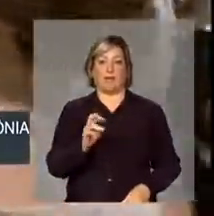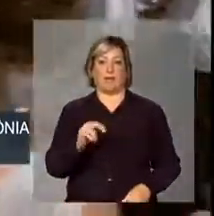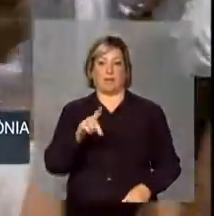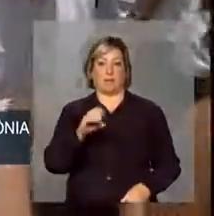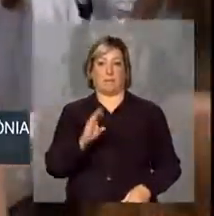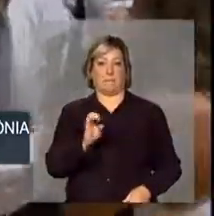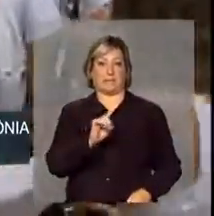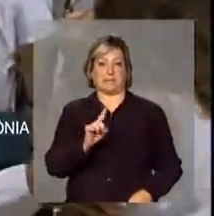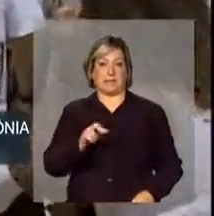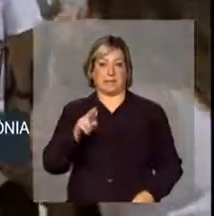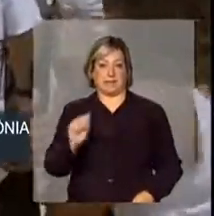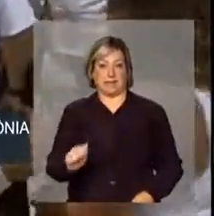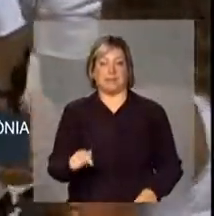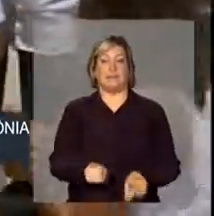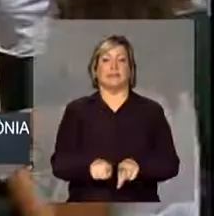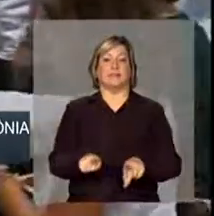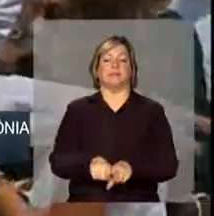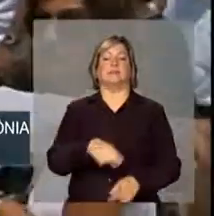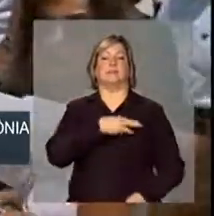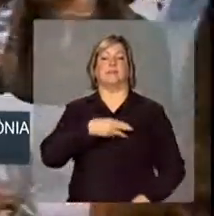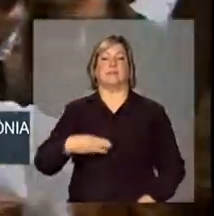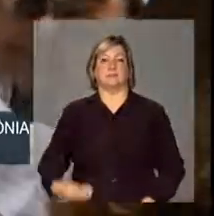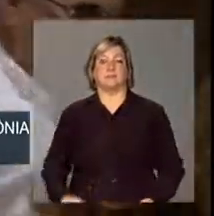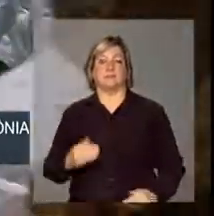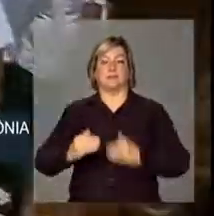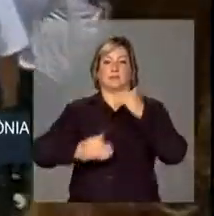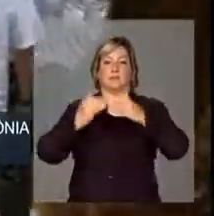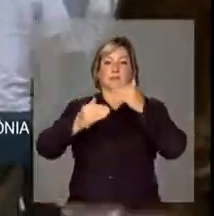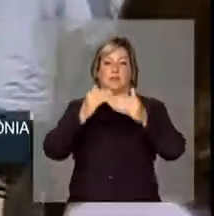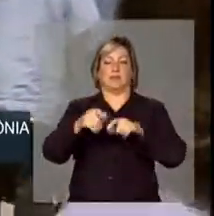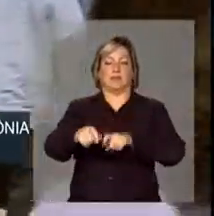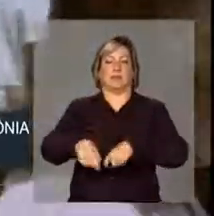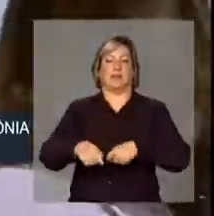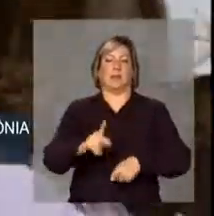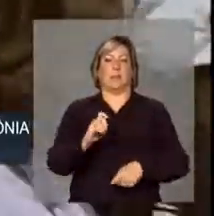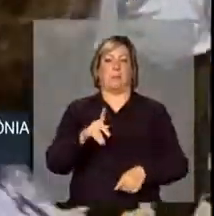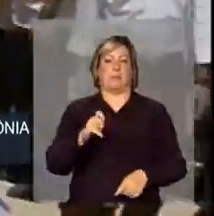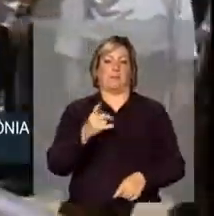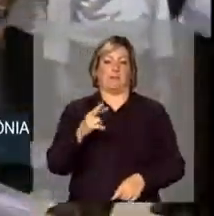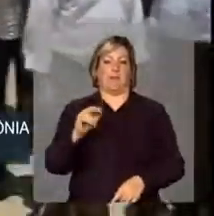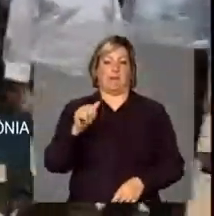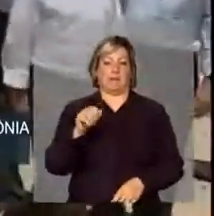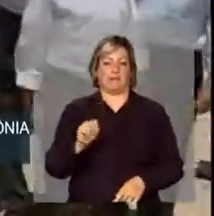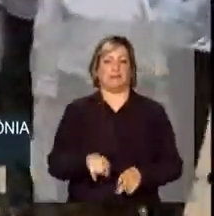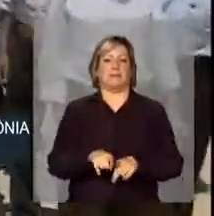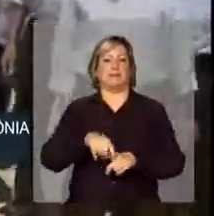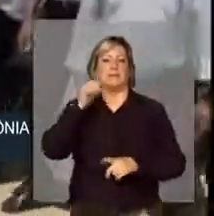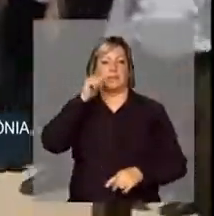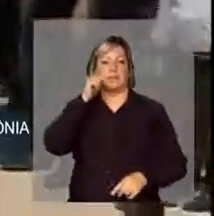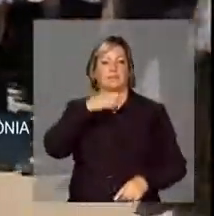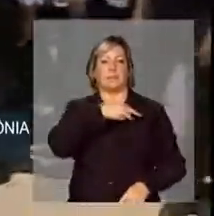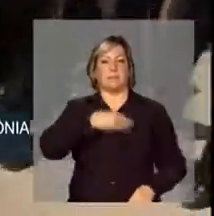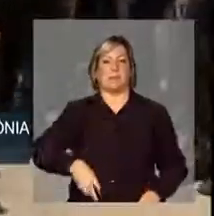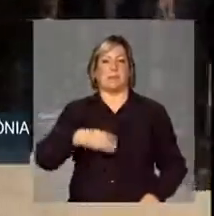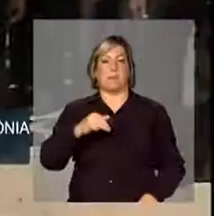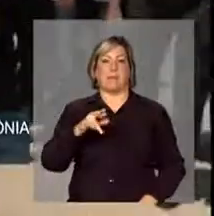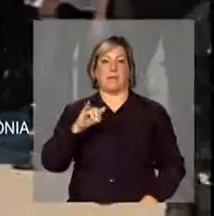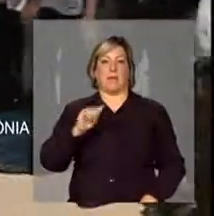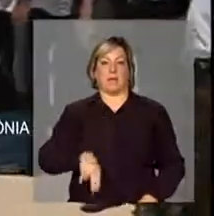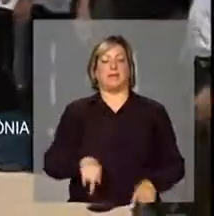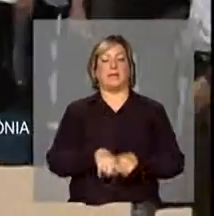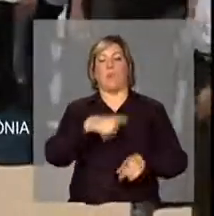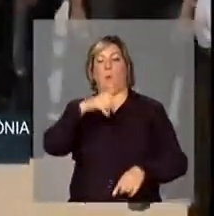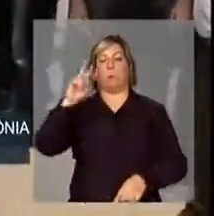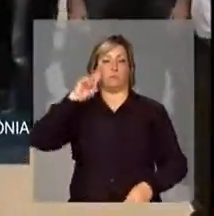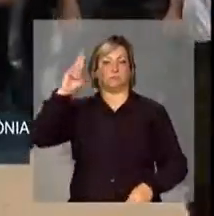Bezerra o ministro do Desenvolvimento Agrário Pepe Vargas a ministra do planejamento miram Belquior entre outras